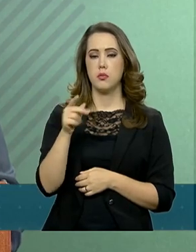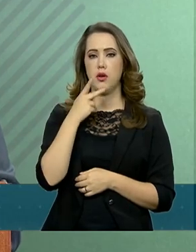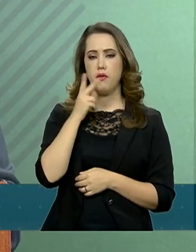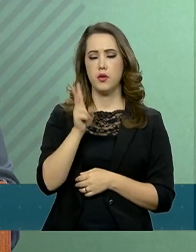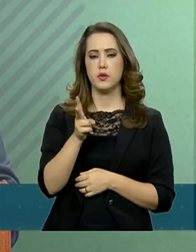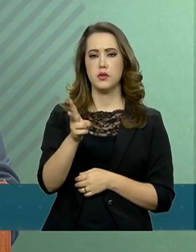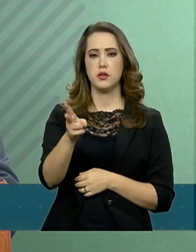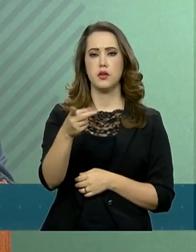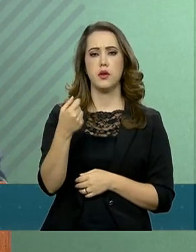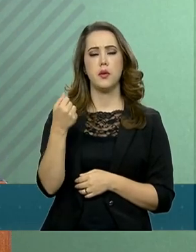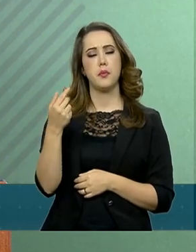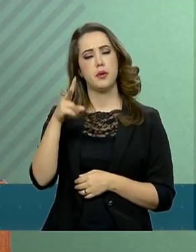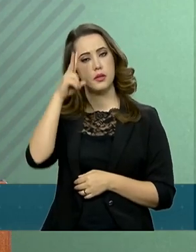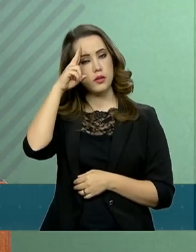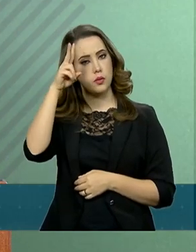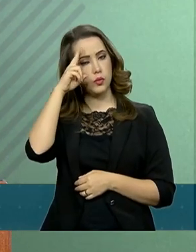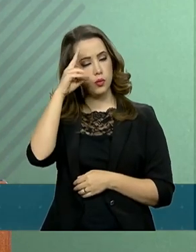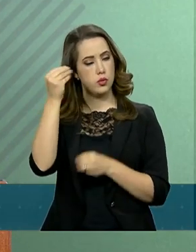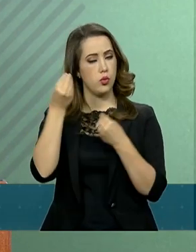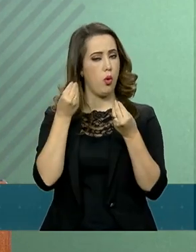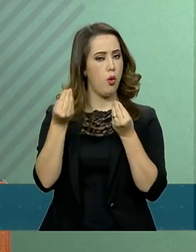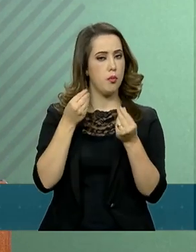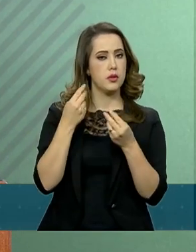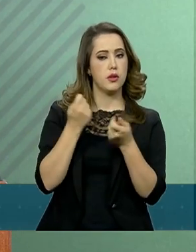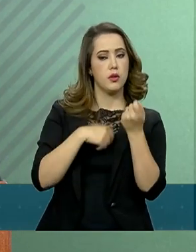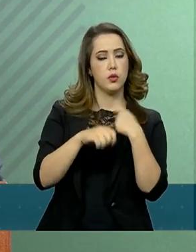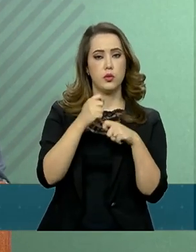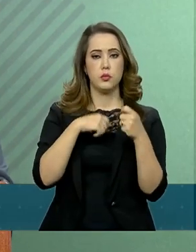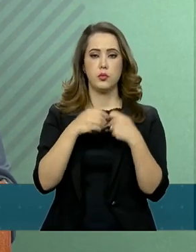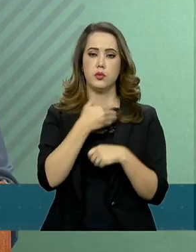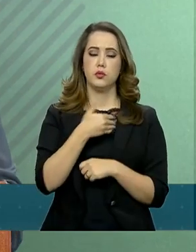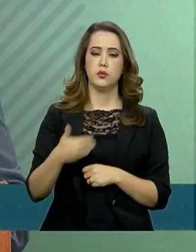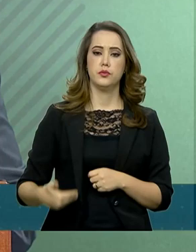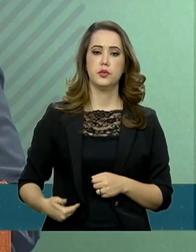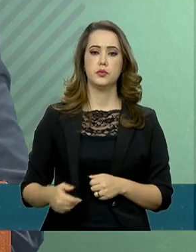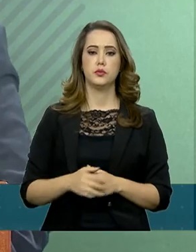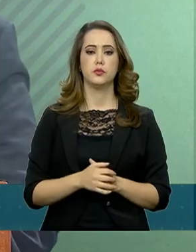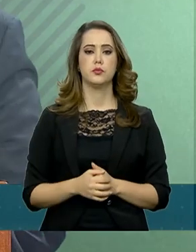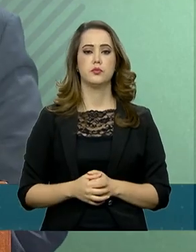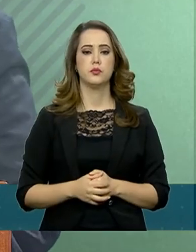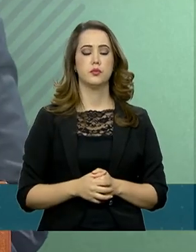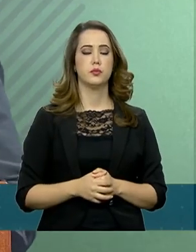rotineiro a segunda feira sobre as atividades econômicas do governo